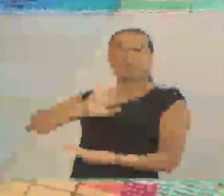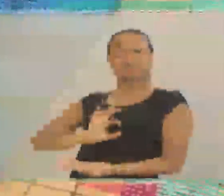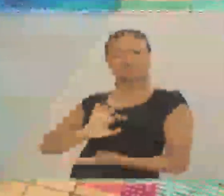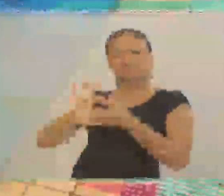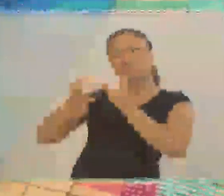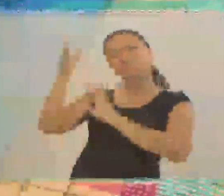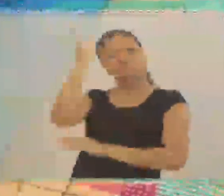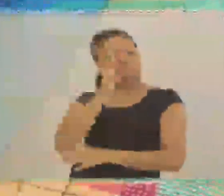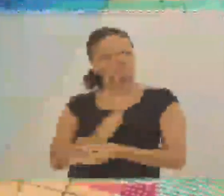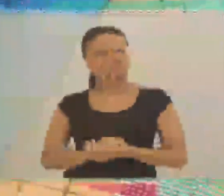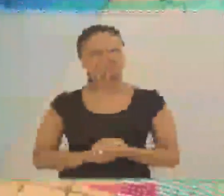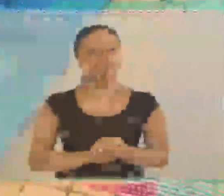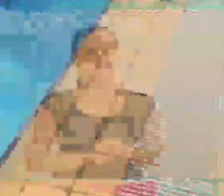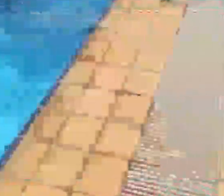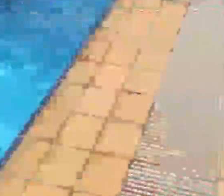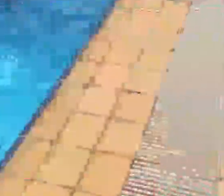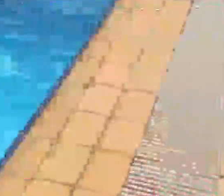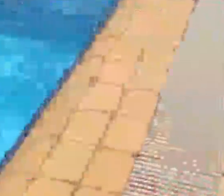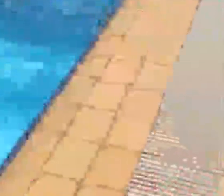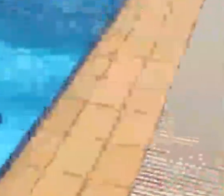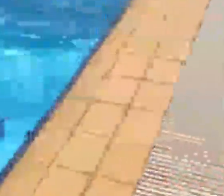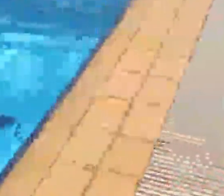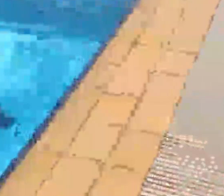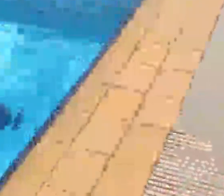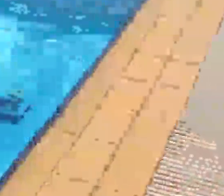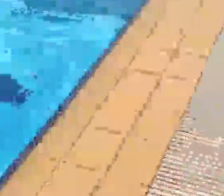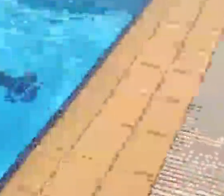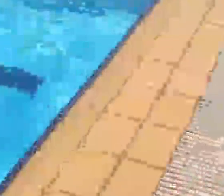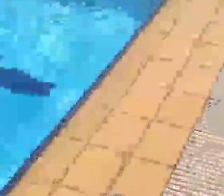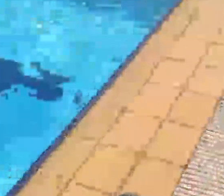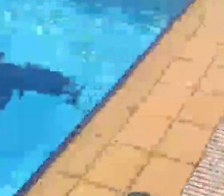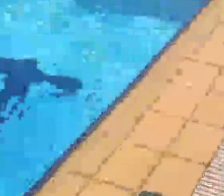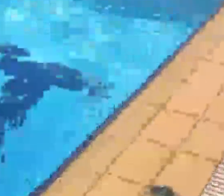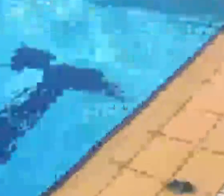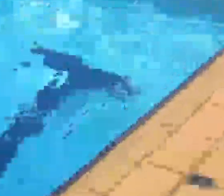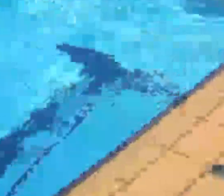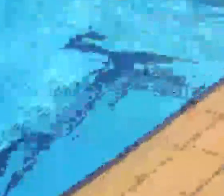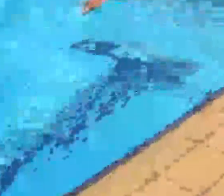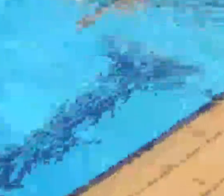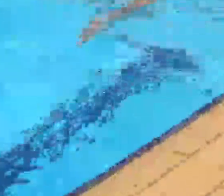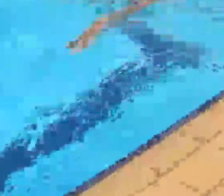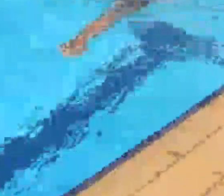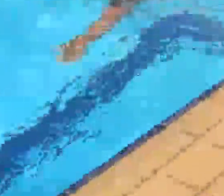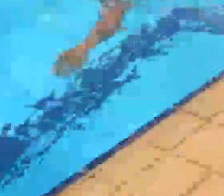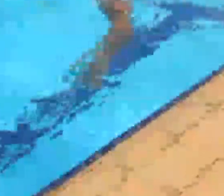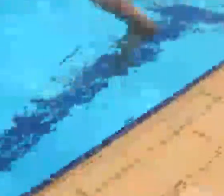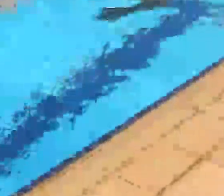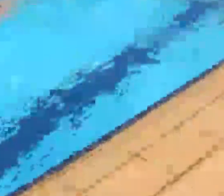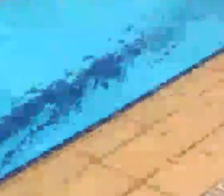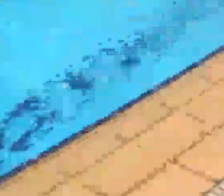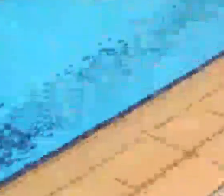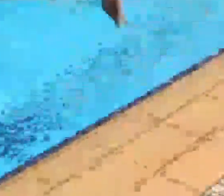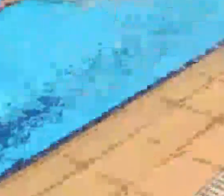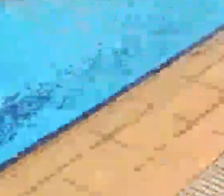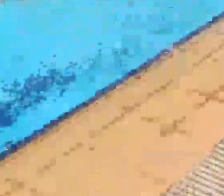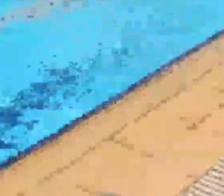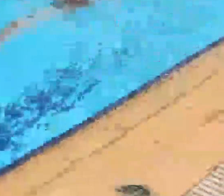você é o maior medalhista aí paralímpico do Brasil. Thiago e Clodoaldo nadam na mesma raia em uma piscina